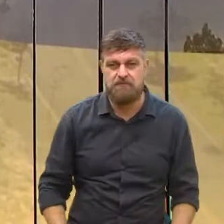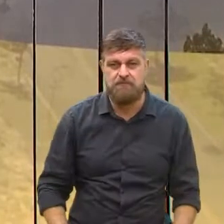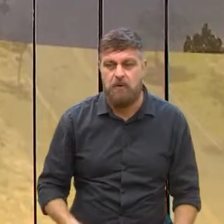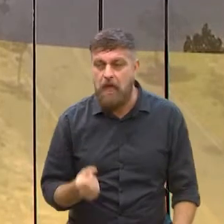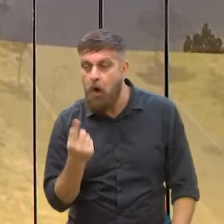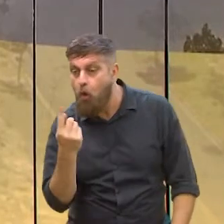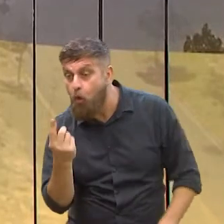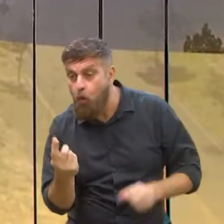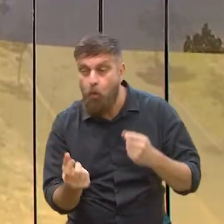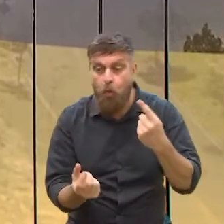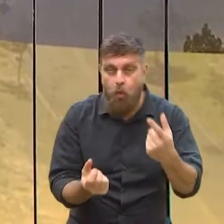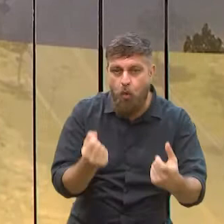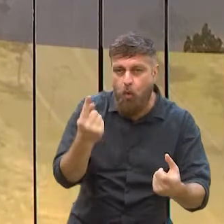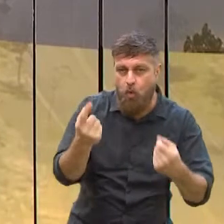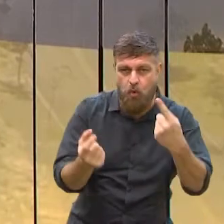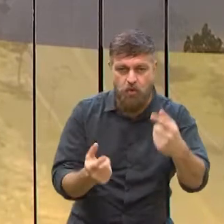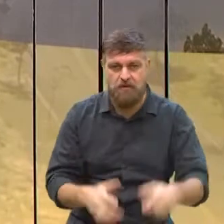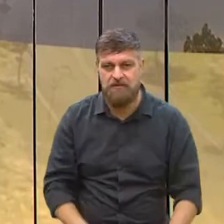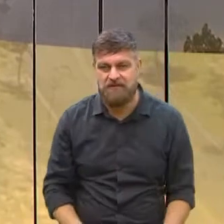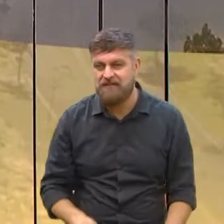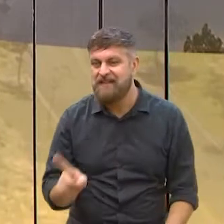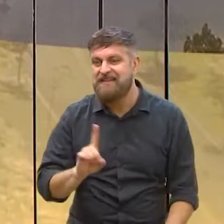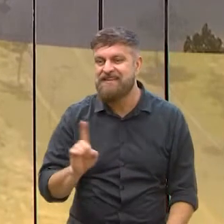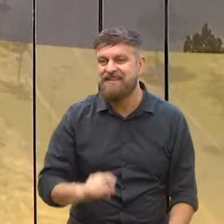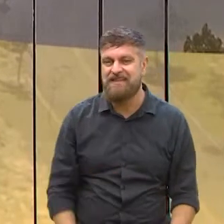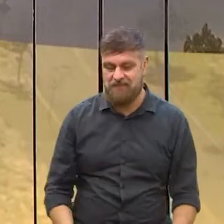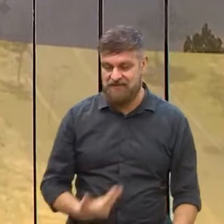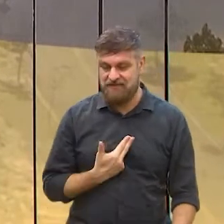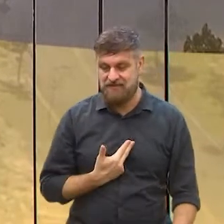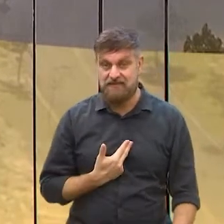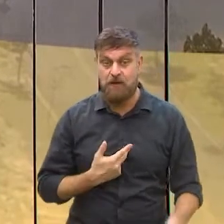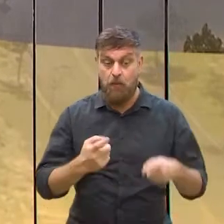não é feita, a maior parte, por cirurgiões, é por